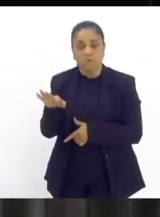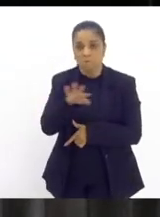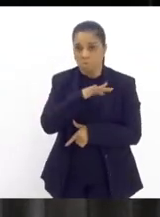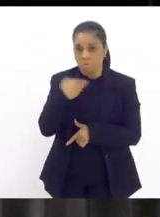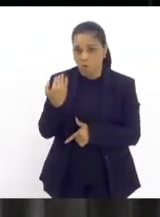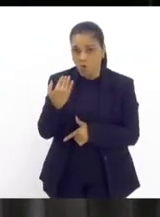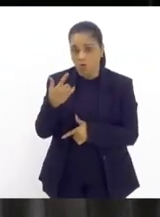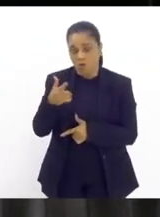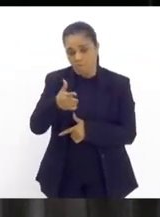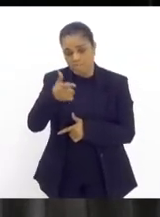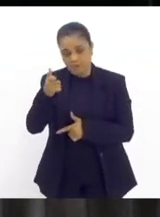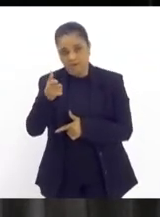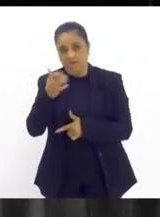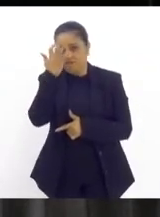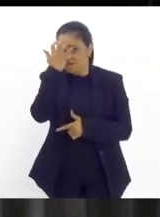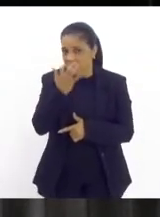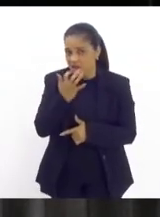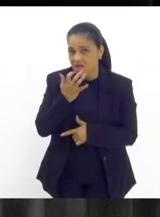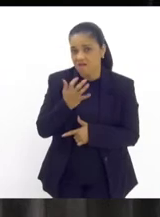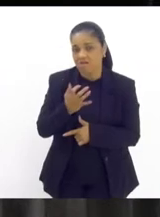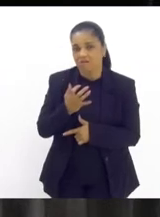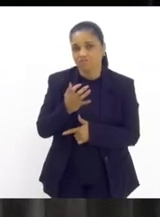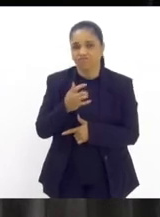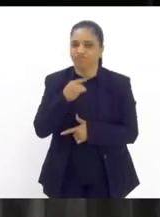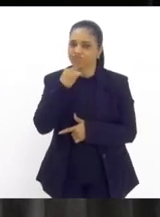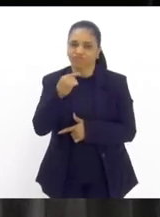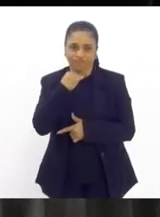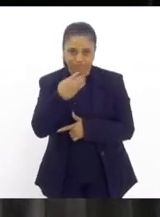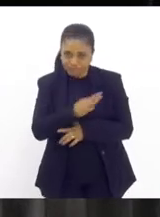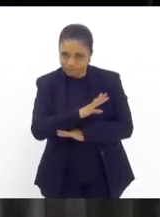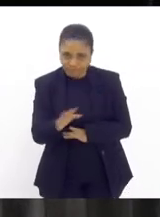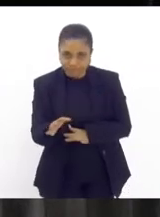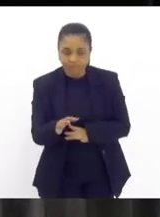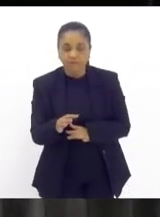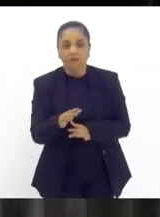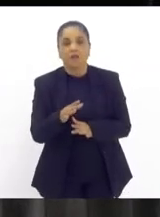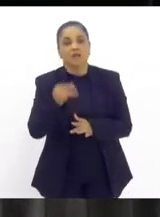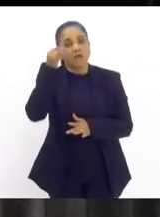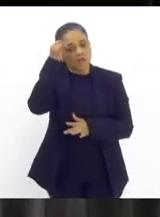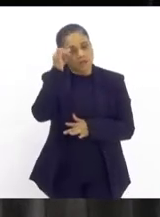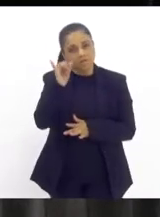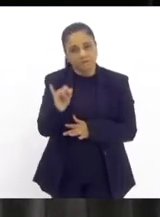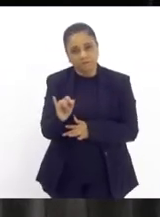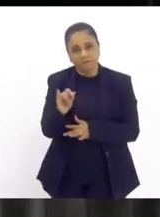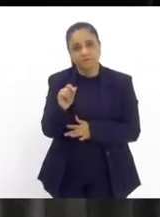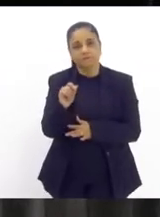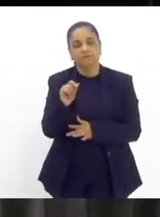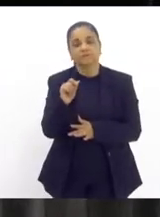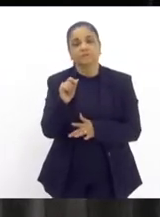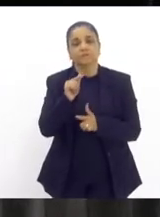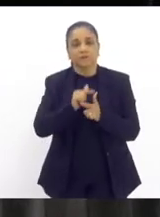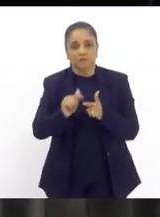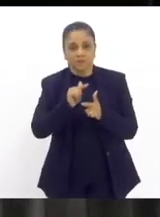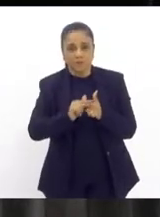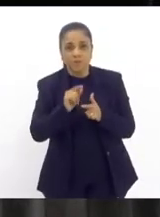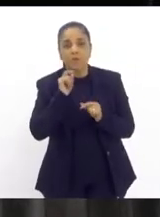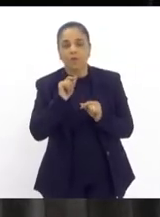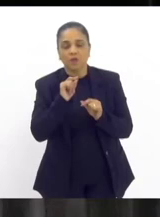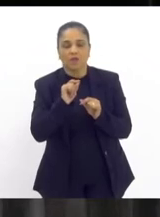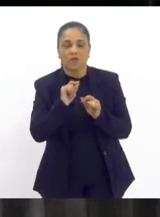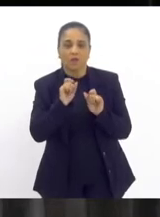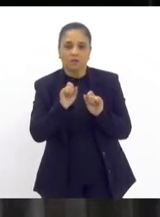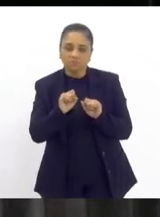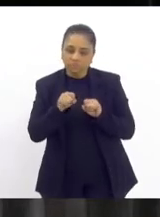ferida de forma grave não há remédio e a prevenção passa pelo combate Mais amplo